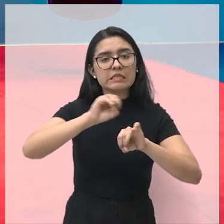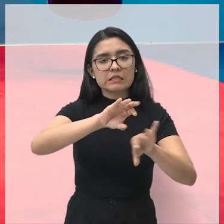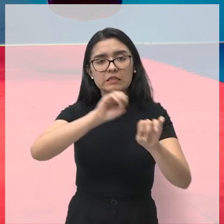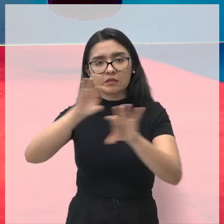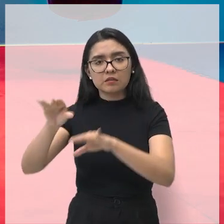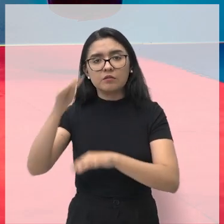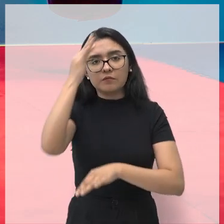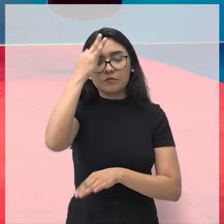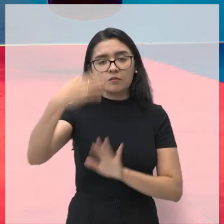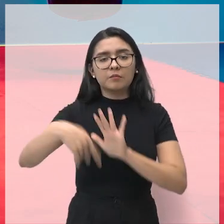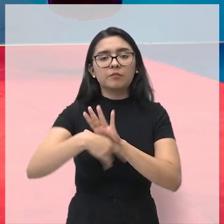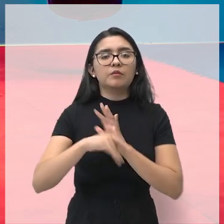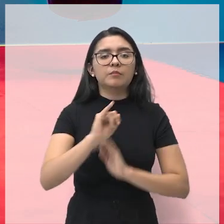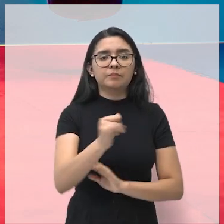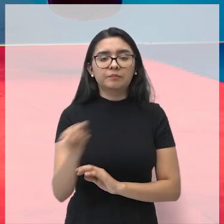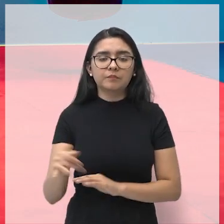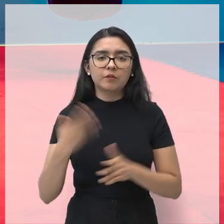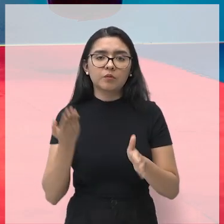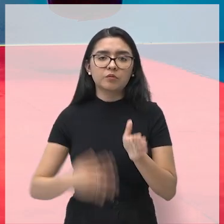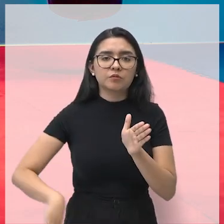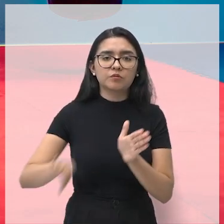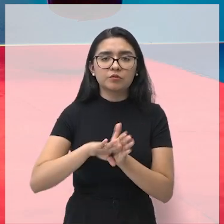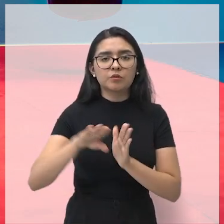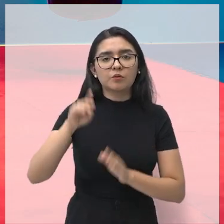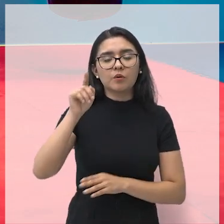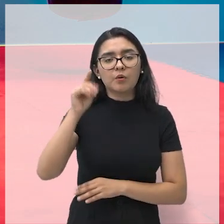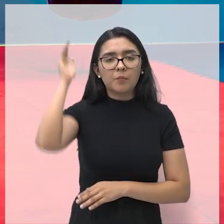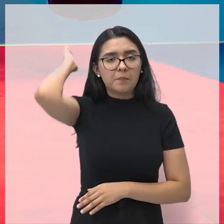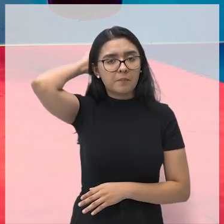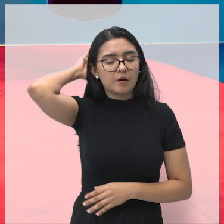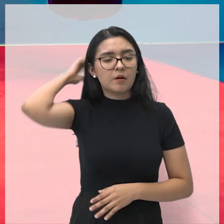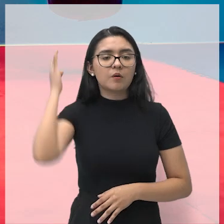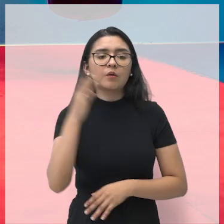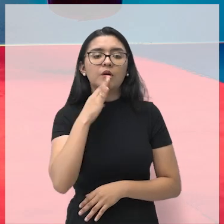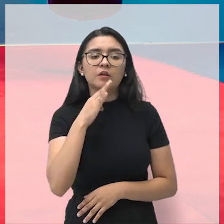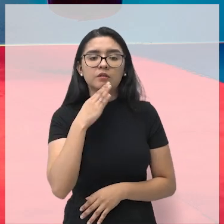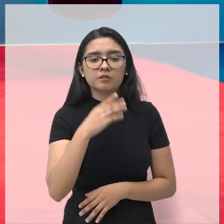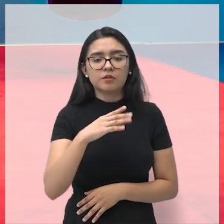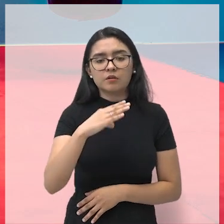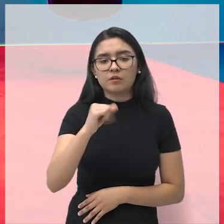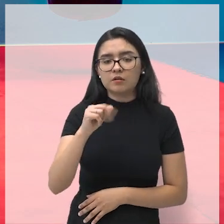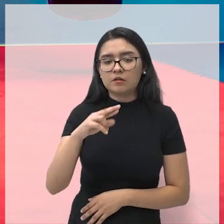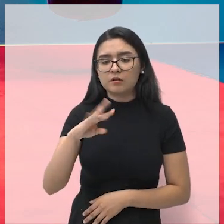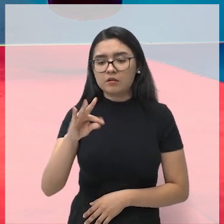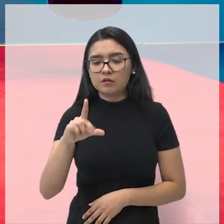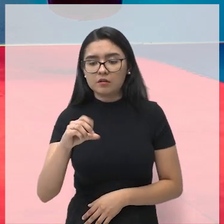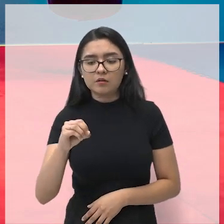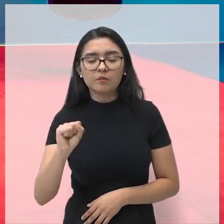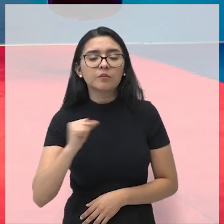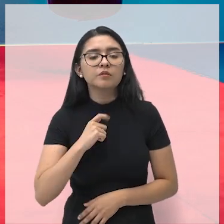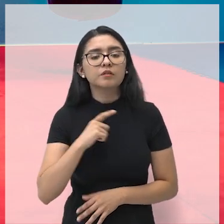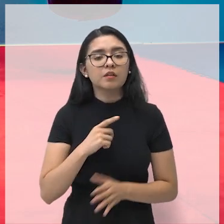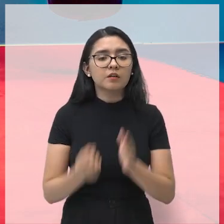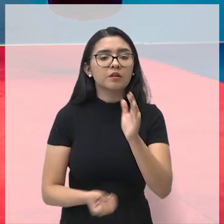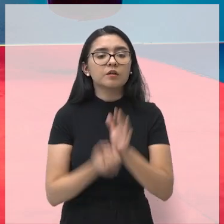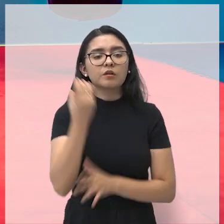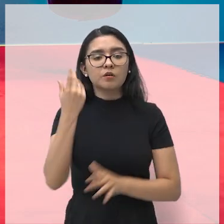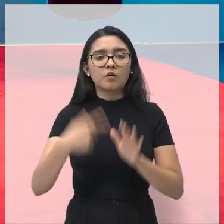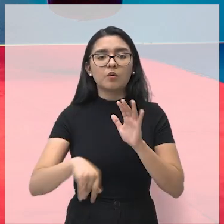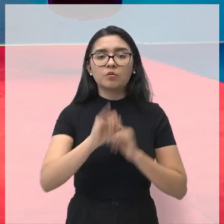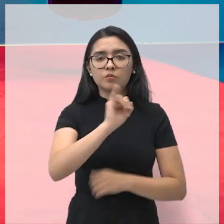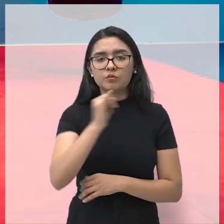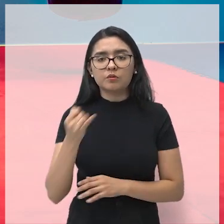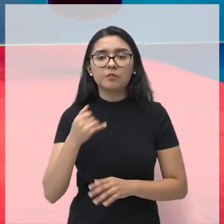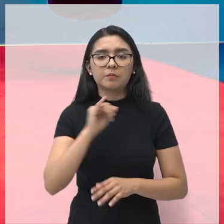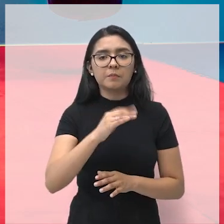a filosofia do jiu-jitsu. Quando ele chegou no Pará, ele conheceu Carlos Gracie, que é o fundador do nosso jiu-jitsu brasileiro.